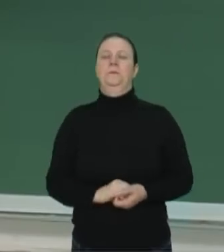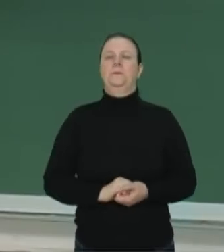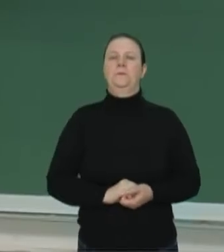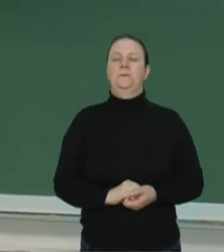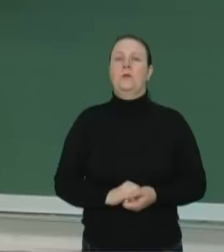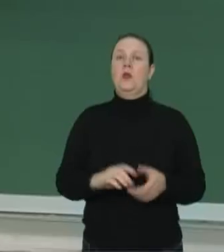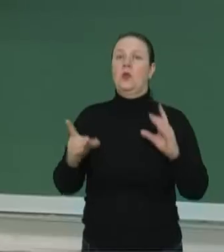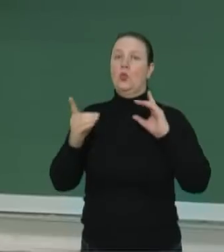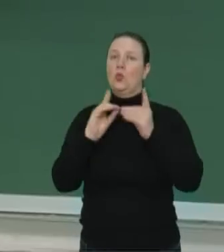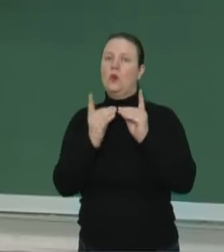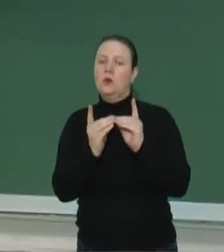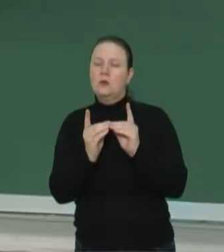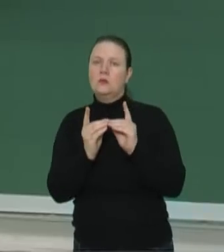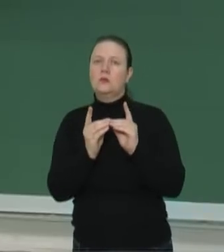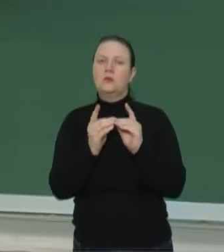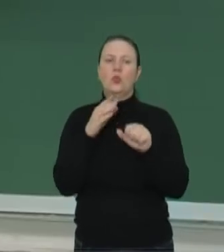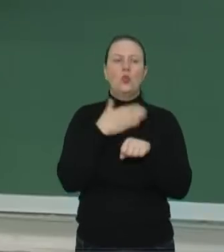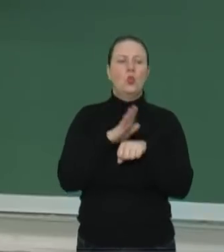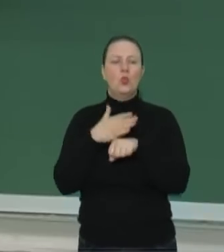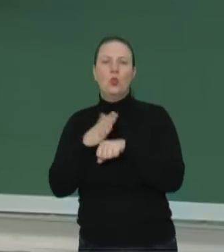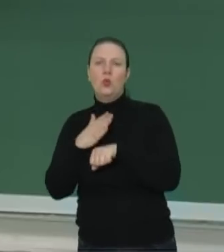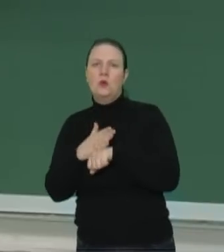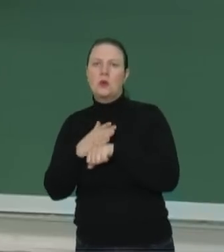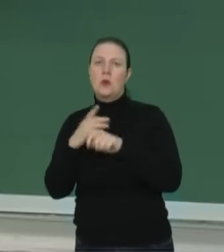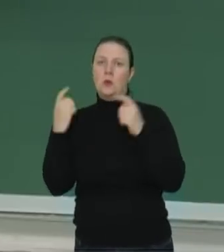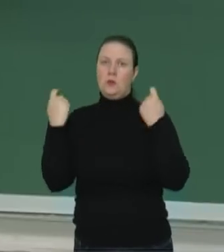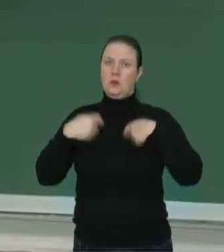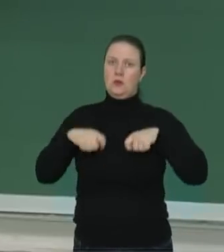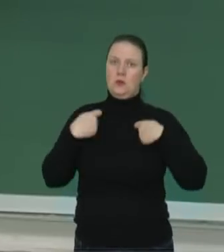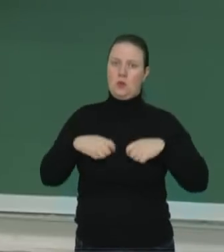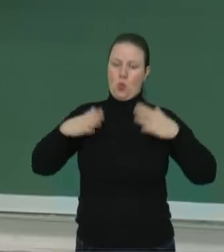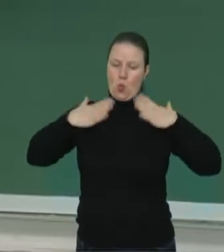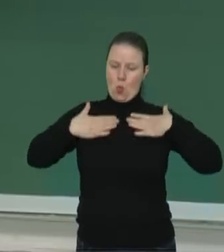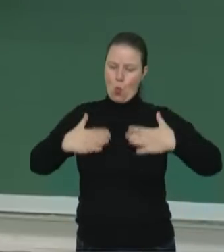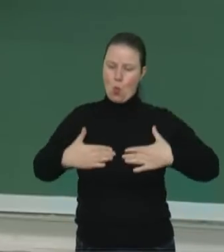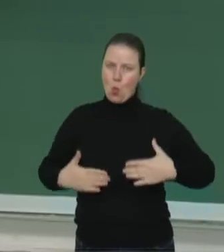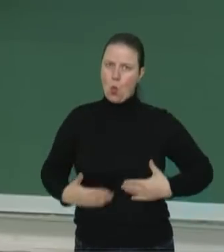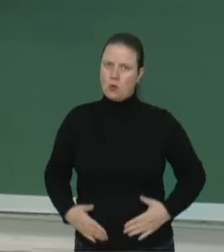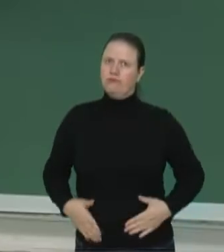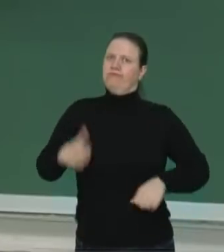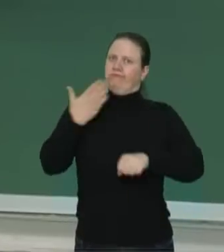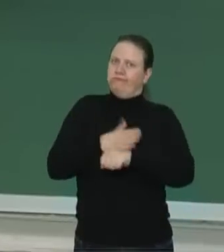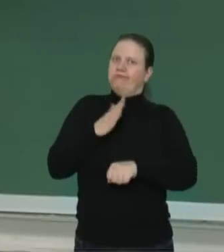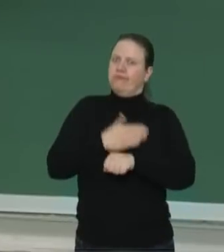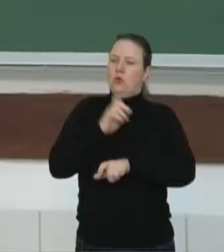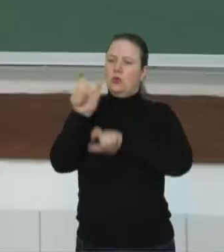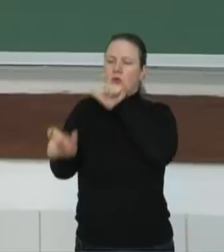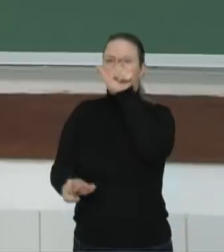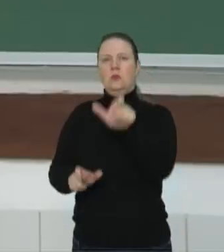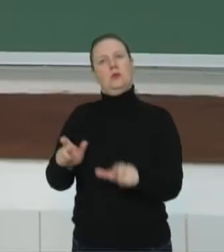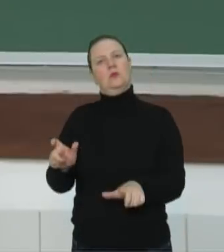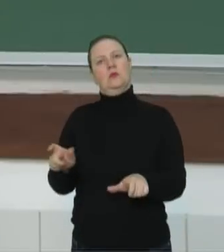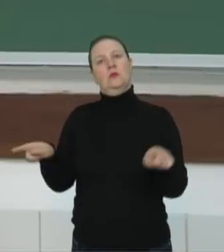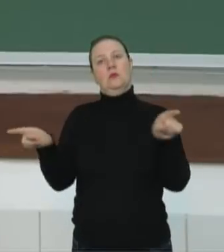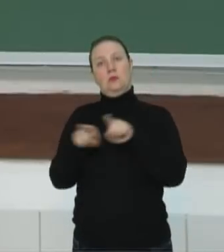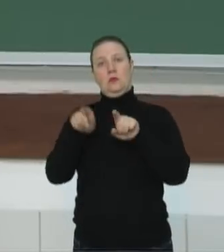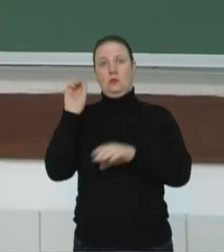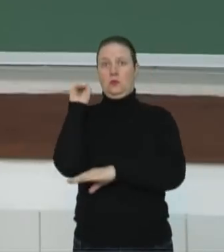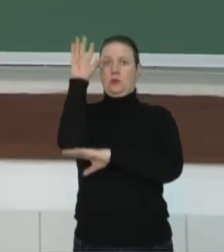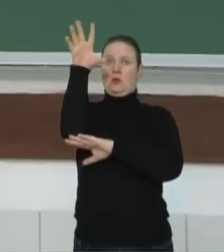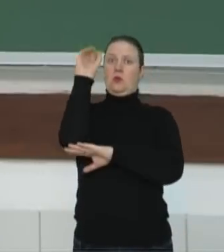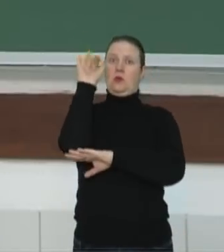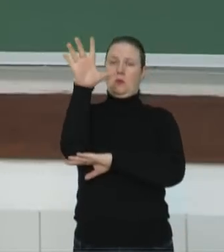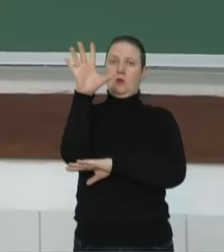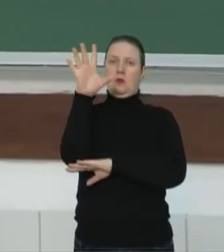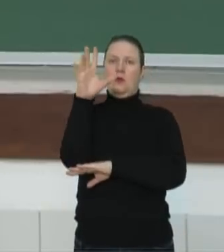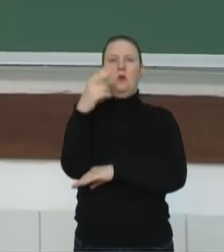A dinâmica do jogo exige um bom condicionamento físico dos participantes. No basquete não tem